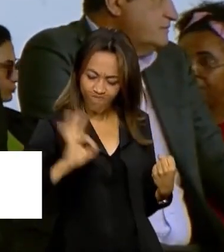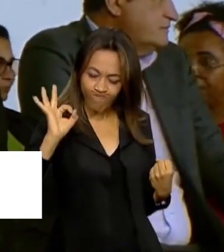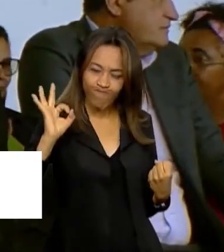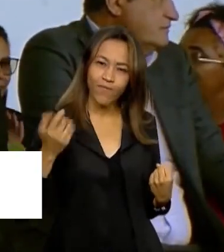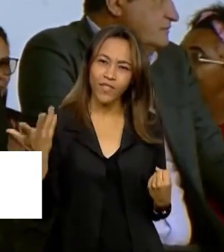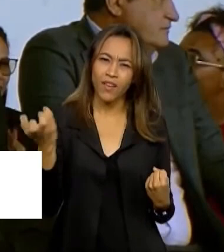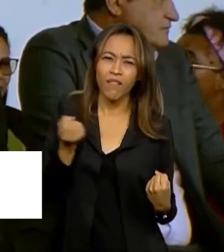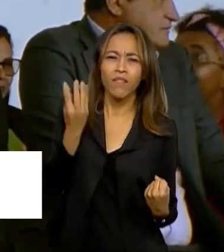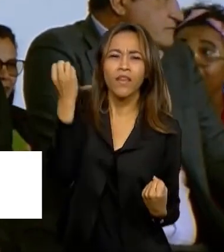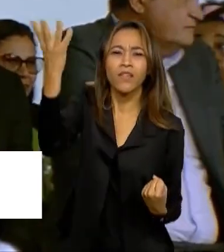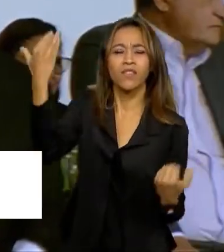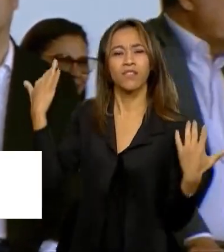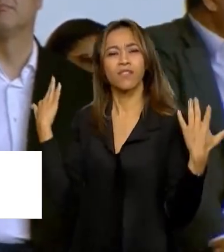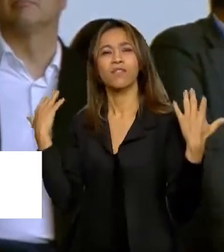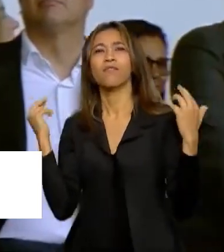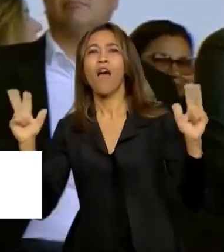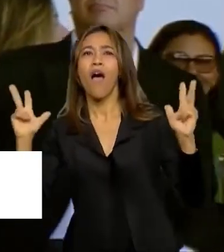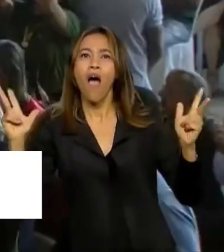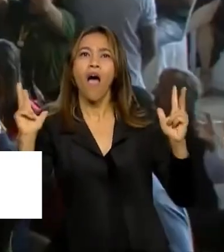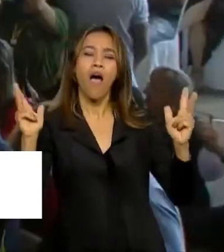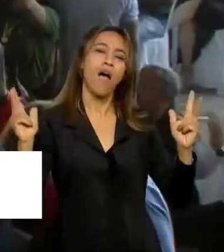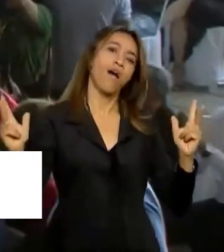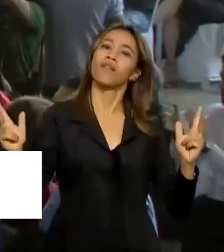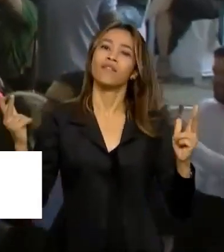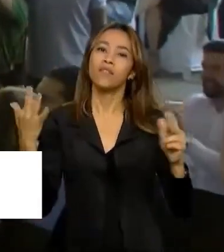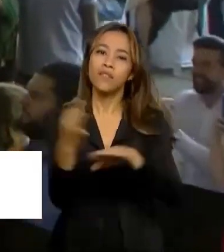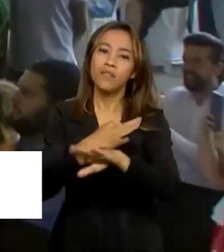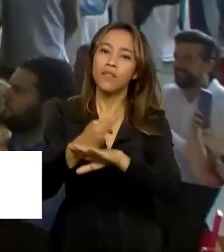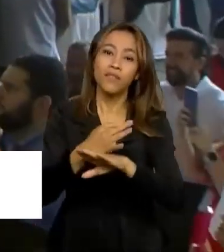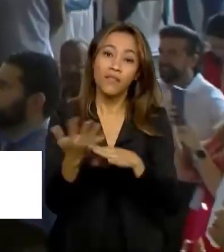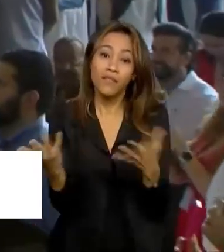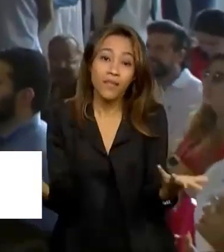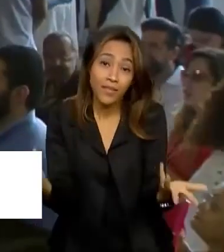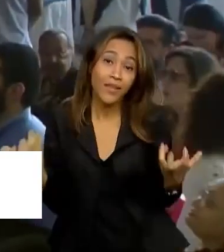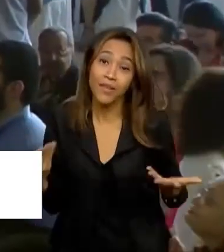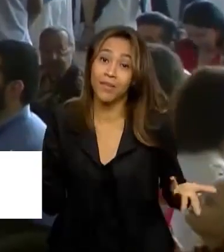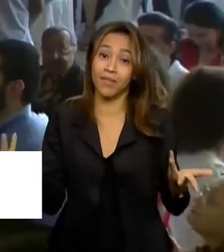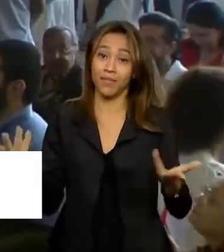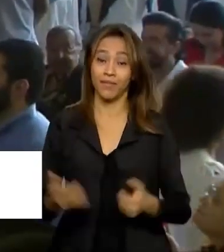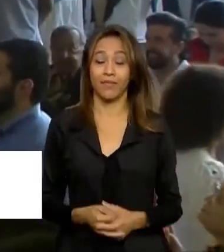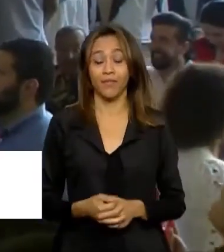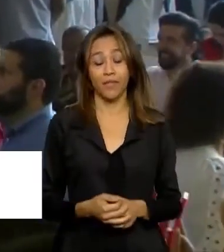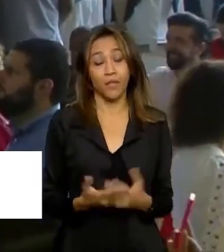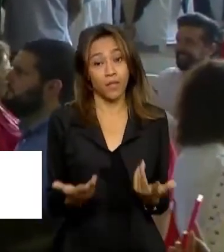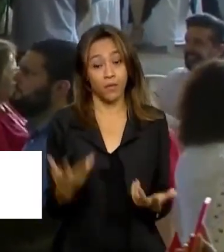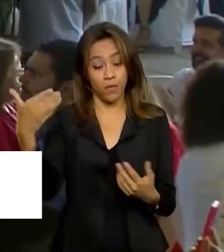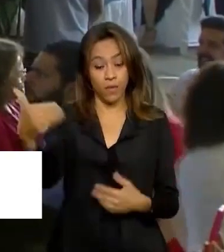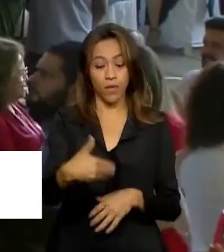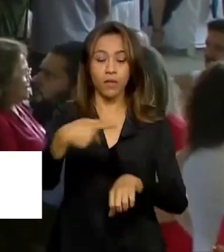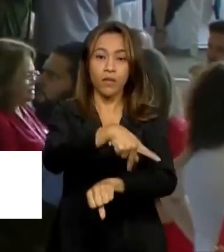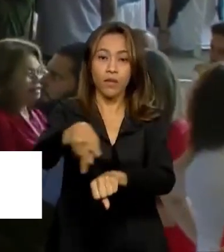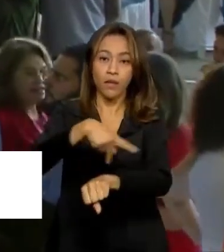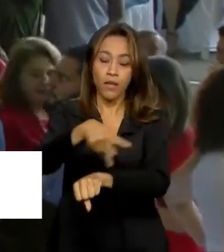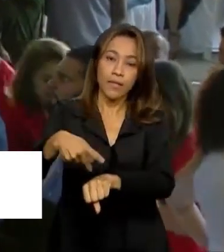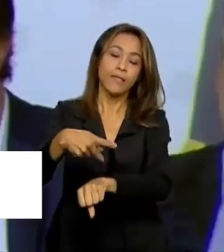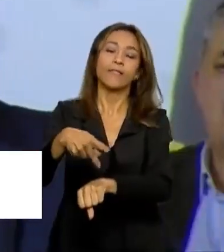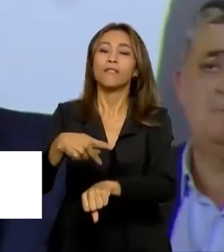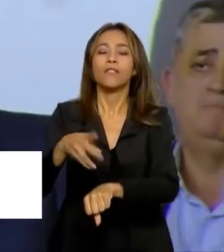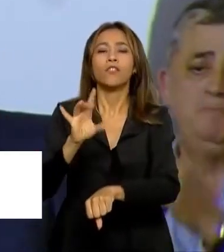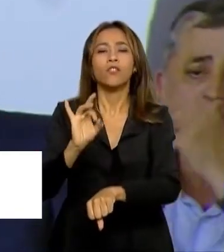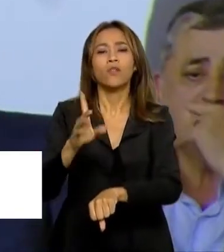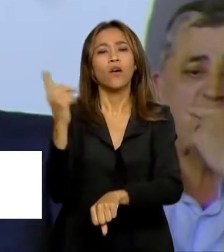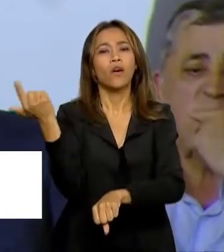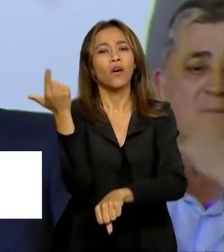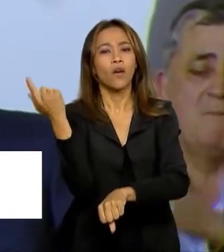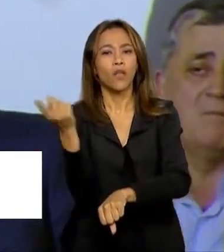quer viajar de férias, a gente quer... Sabe? Então, meu cara, esse país só nós